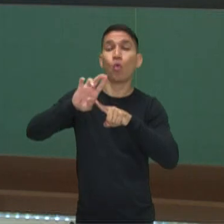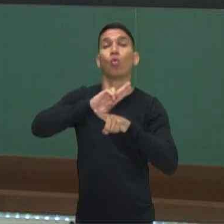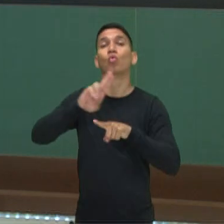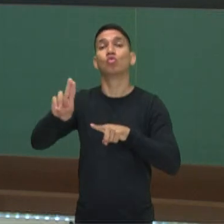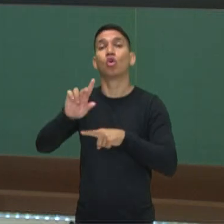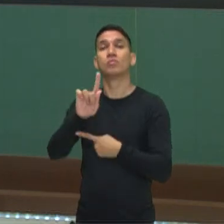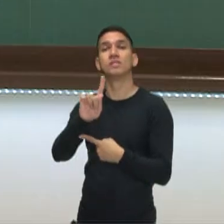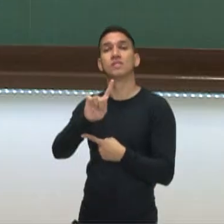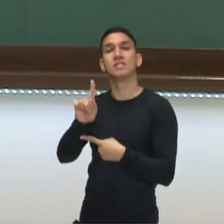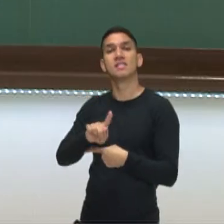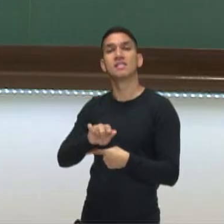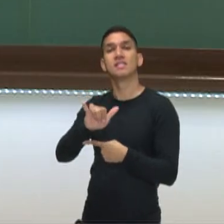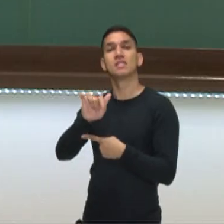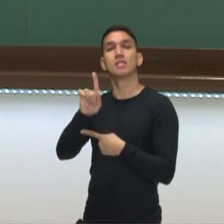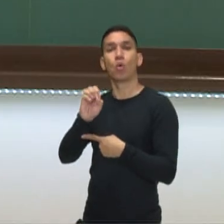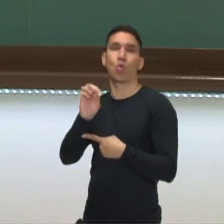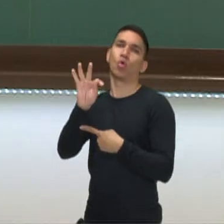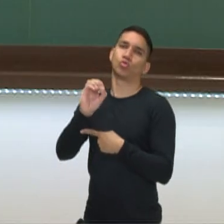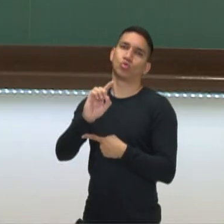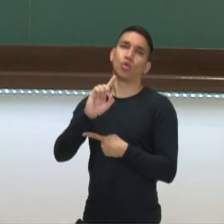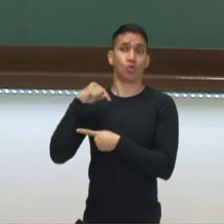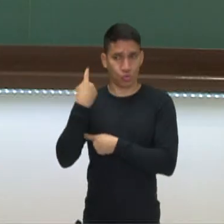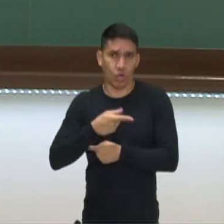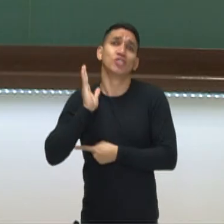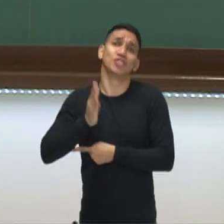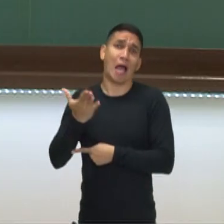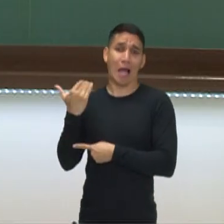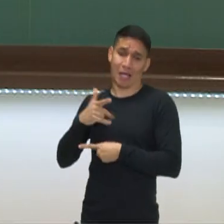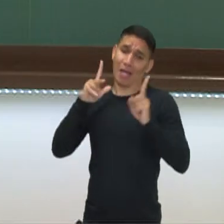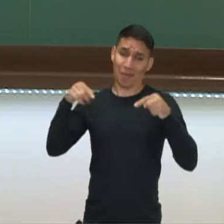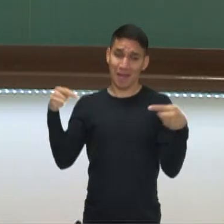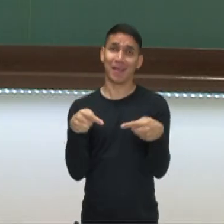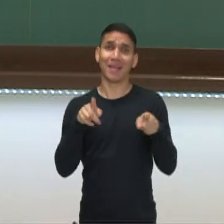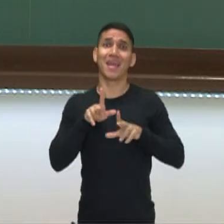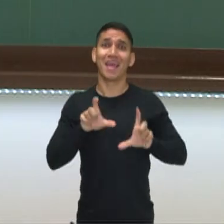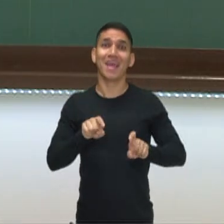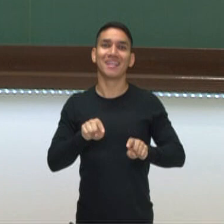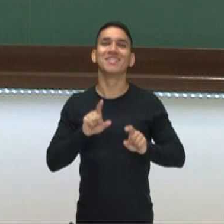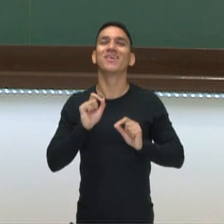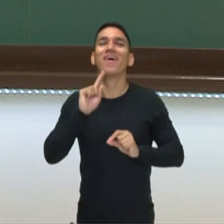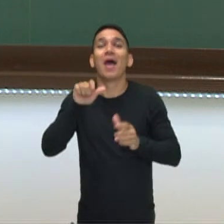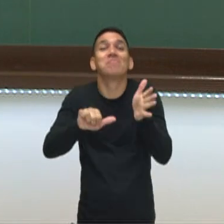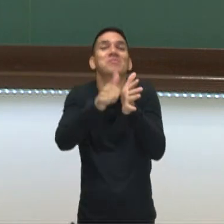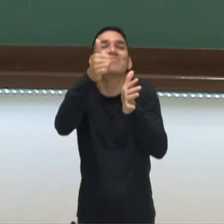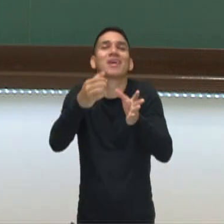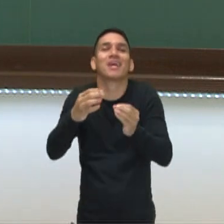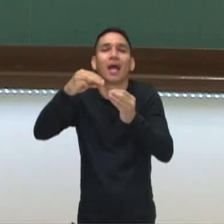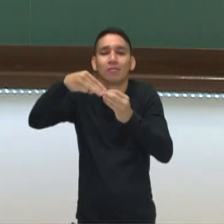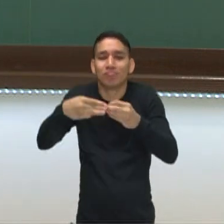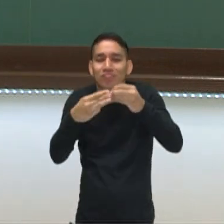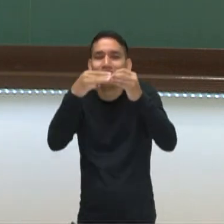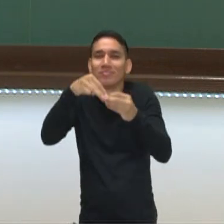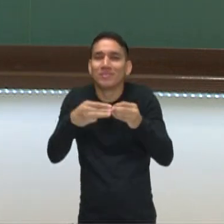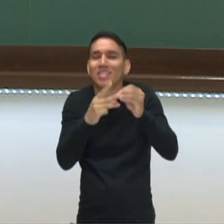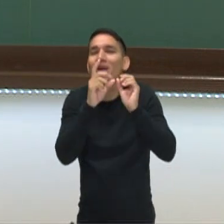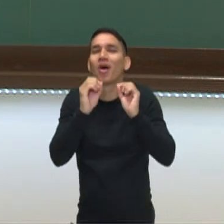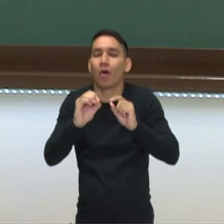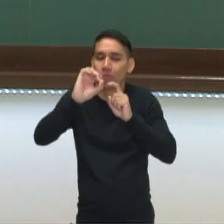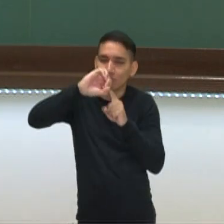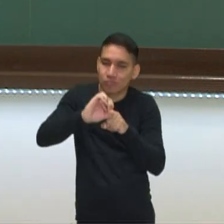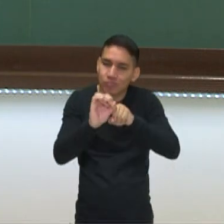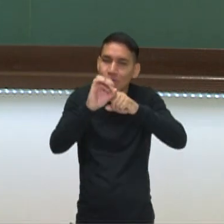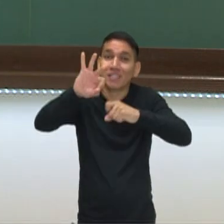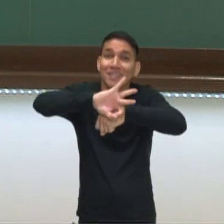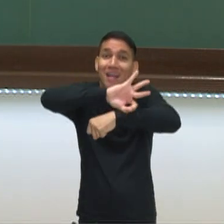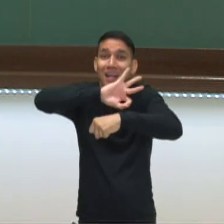de zigoto. E todos nós já fomos, então, um zigoto um dia, que é a primeira célula com o potencial, né, de gerar